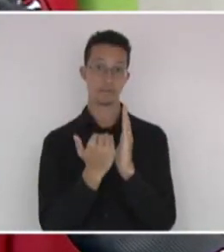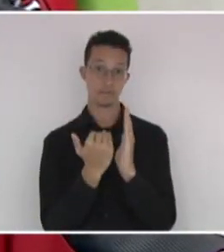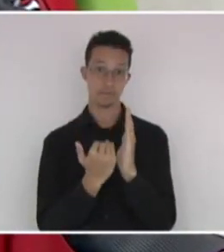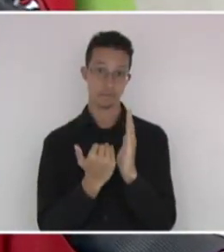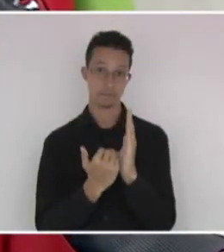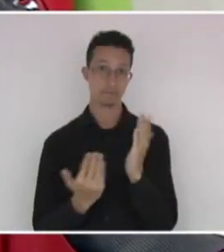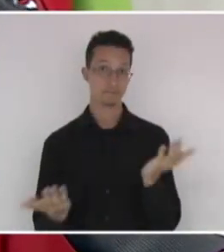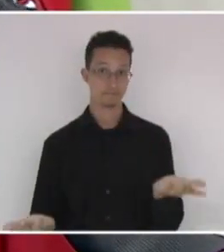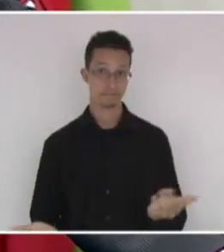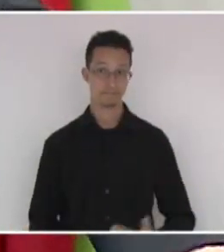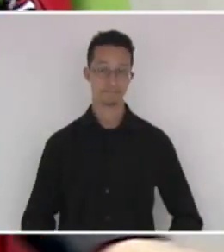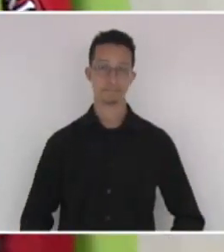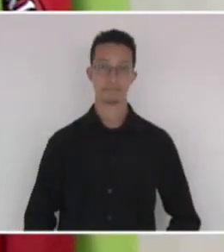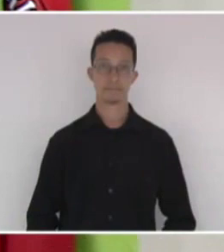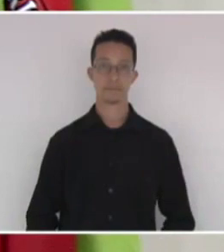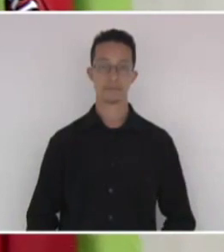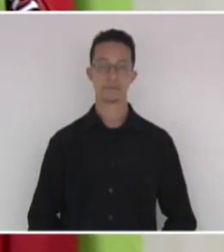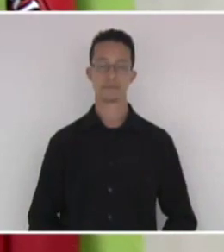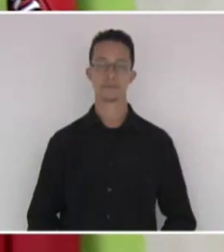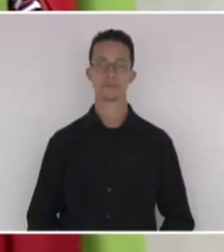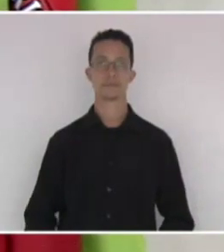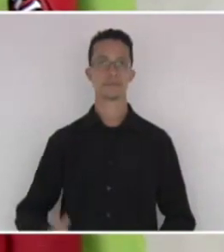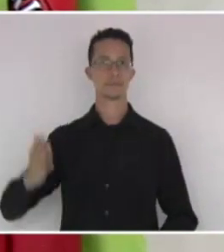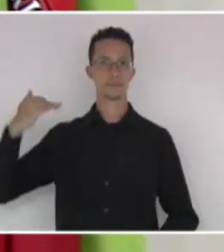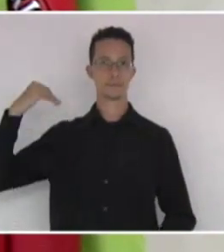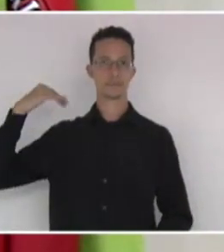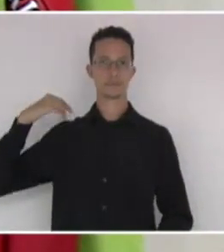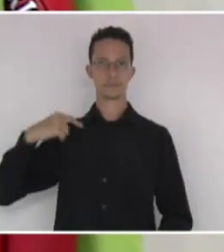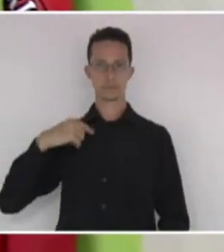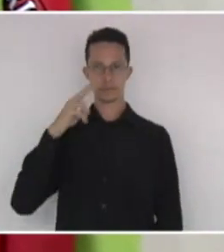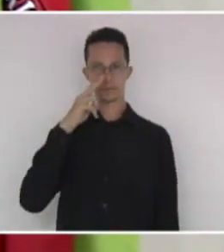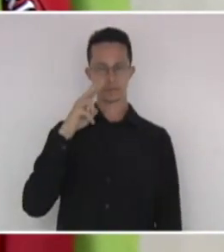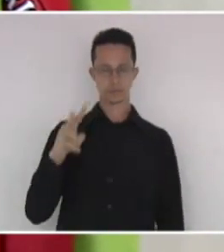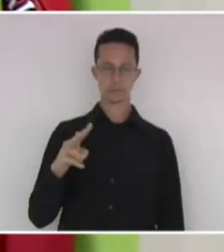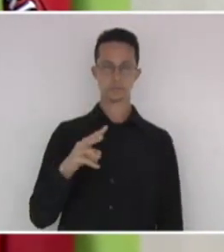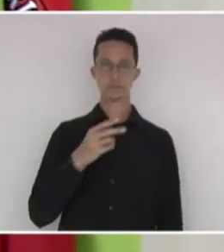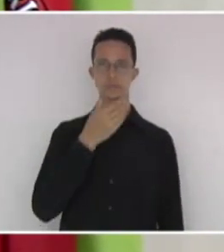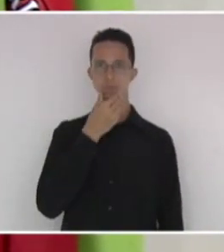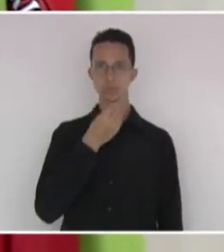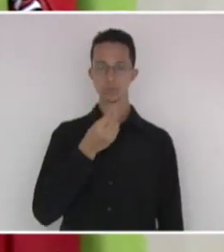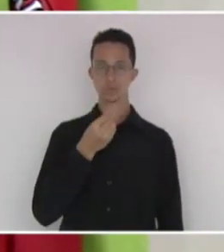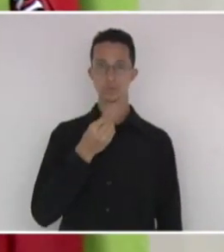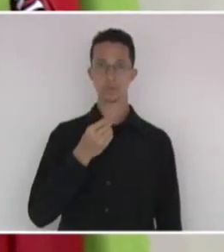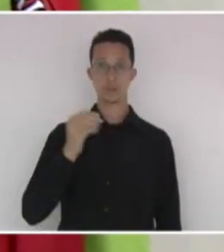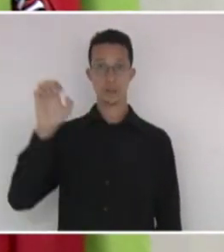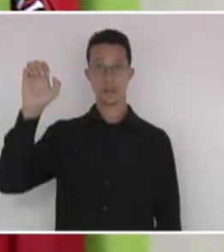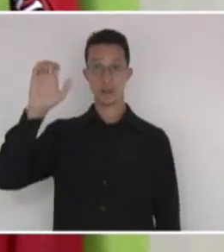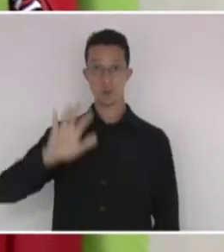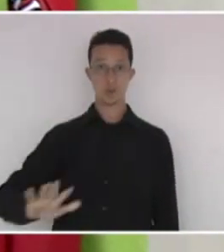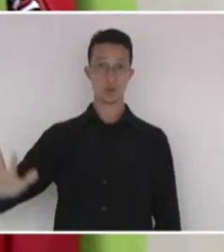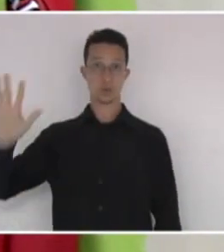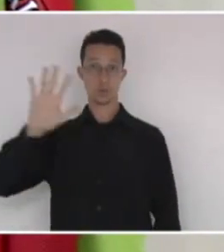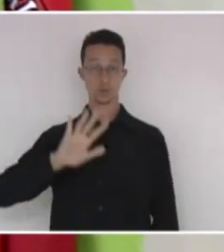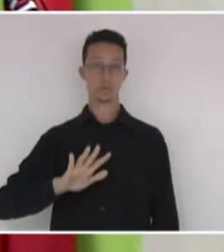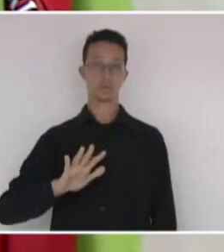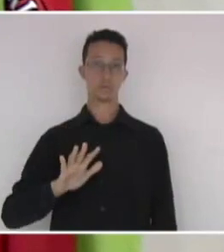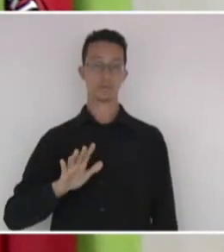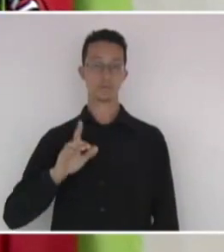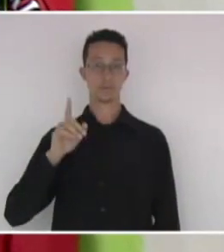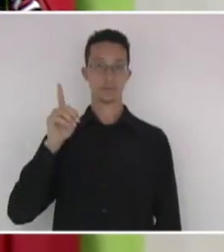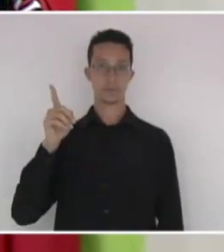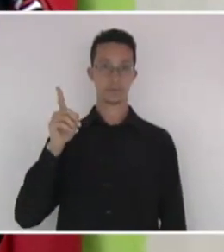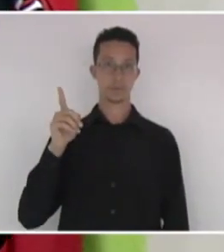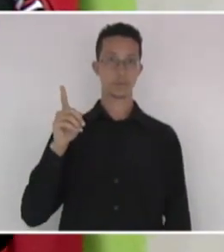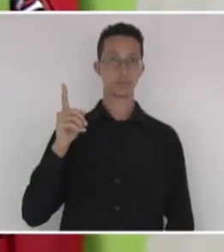pouco tempo. Dias atrás, eu ouvia um economista europeu que citava um exemplo de